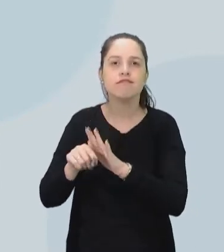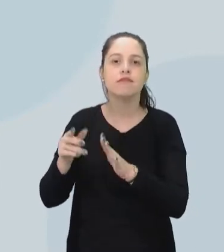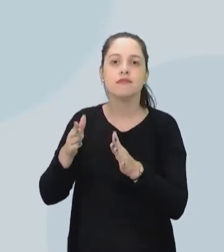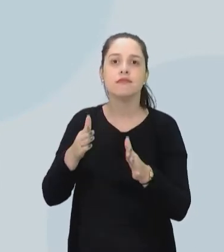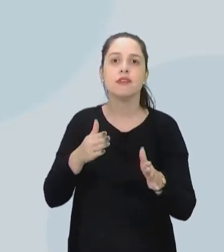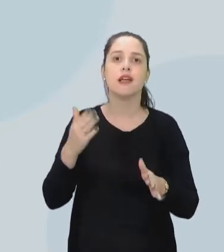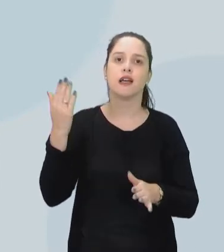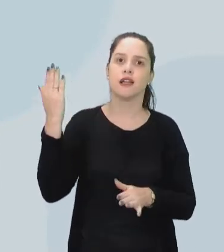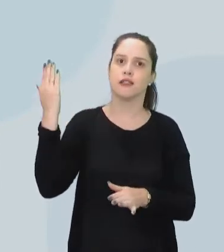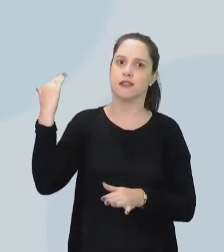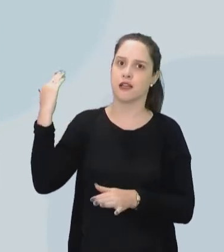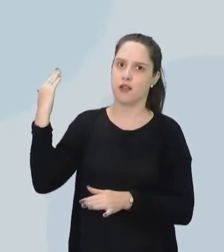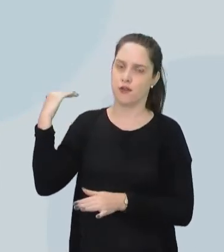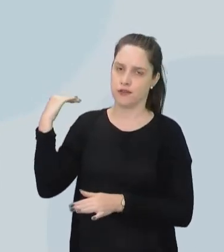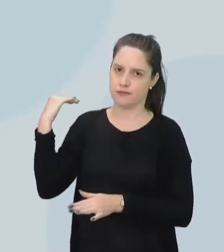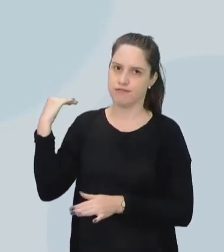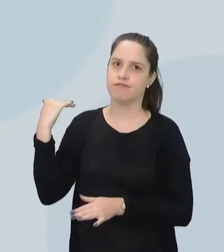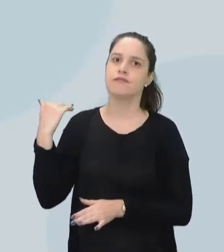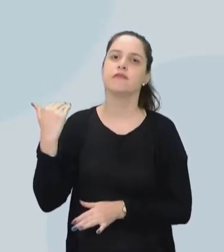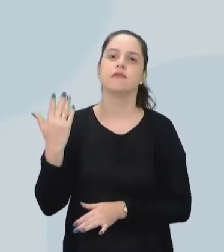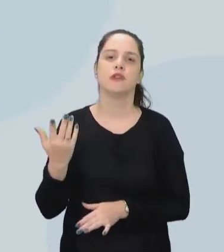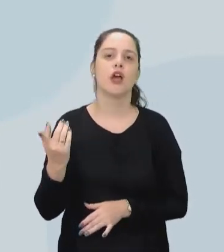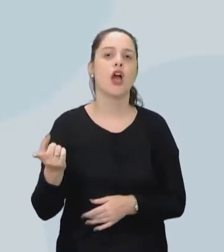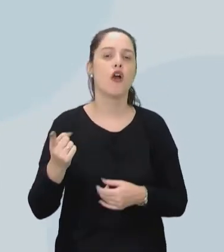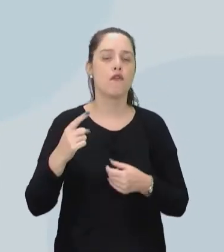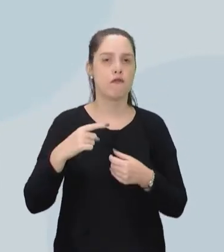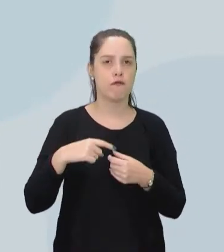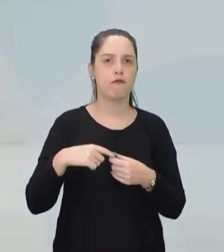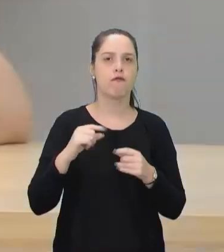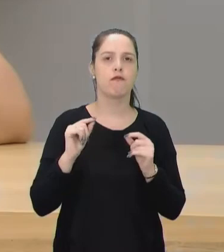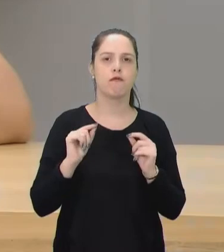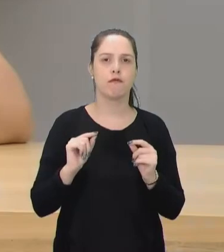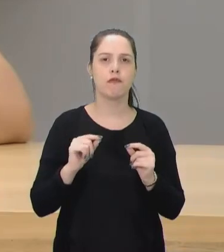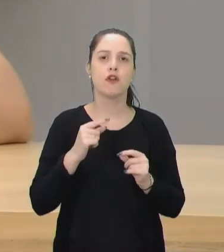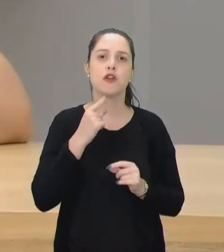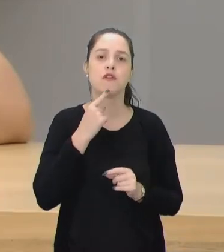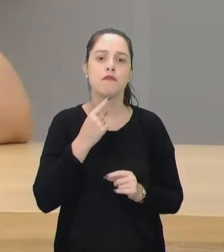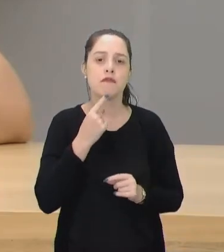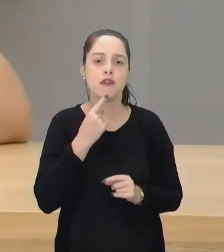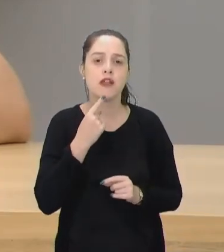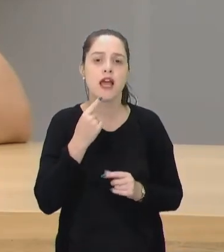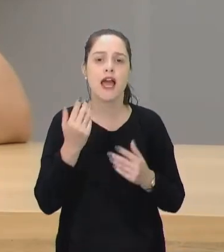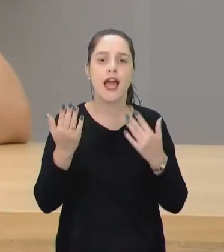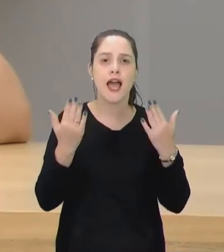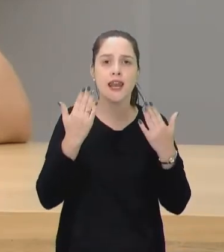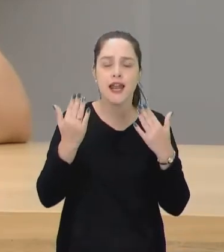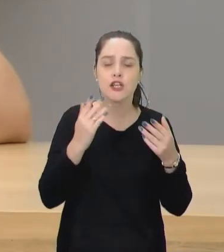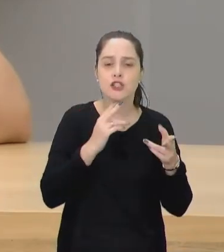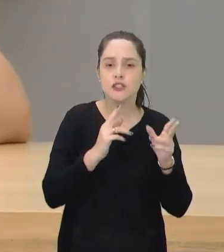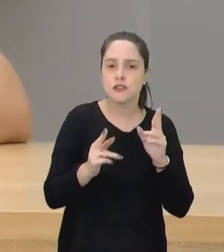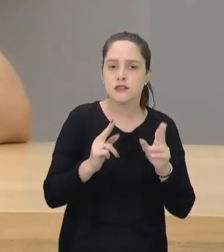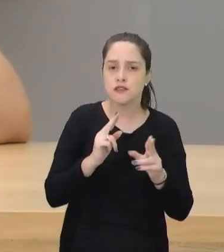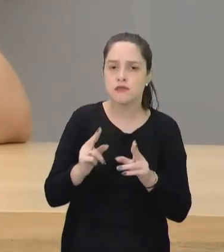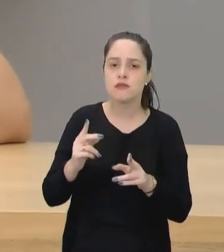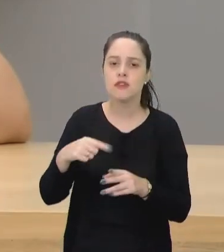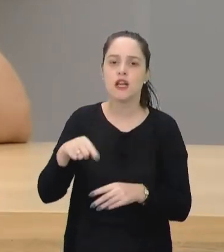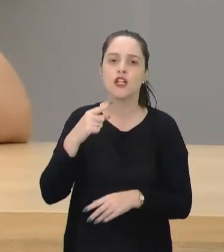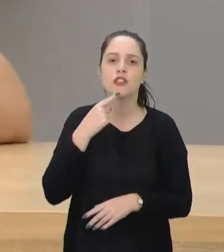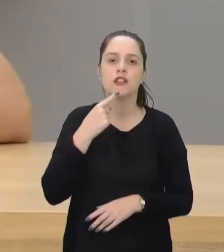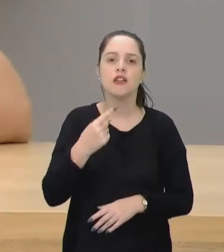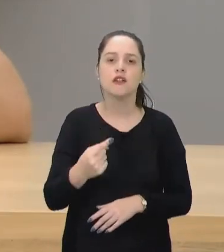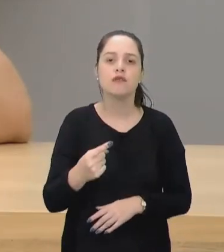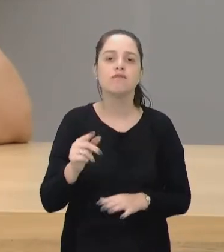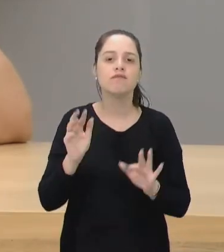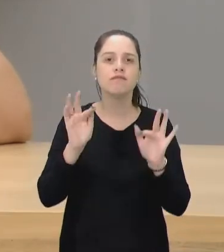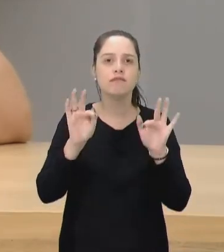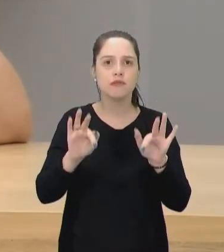etapas anteriores. Então, voltando aqui para mim, quando a gente fala de análise de resultados, a gente está falando aí do